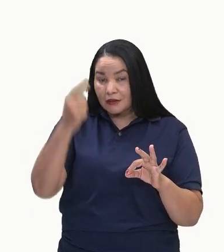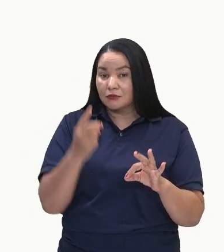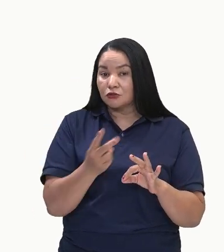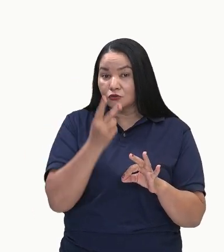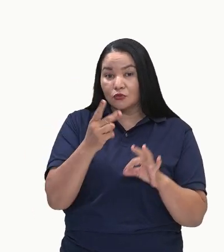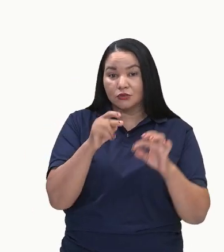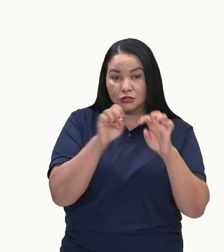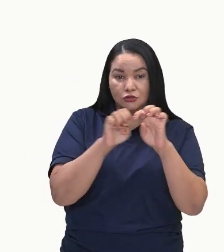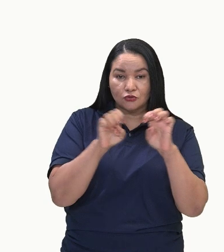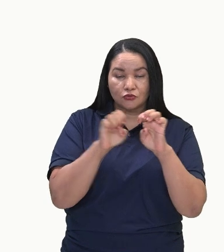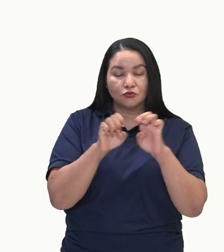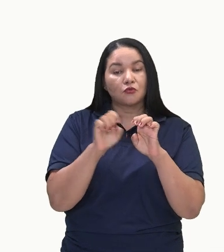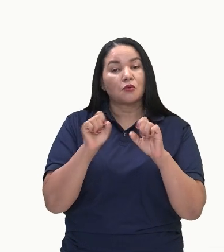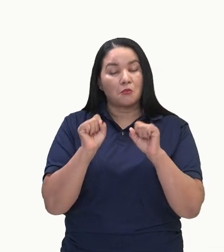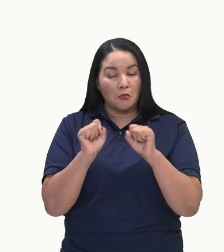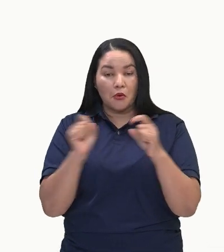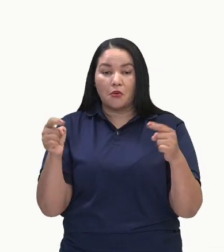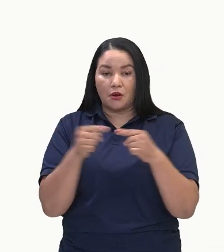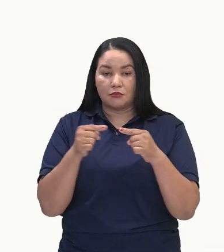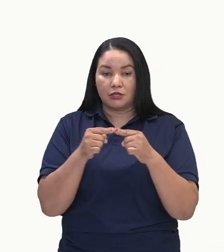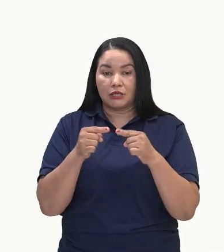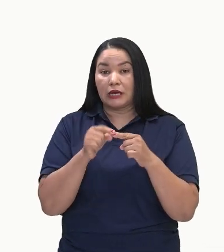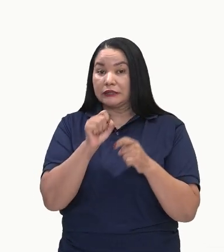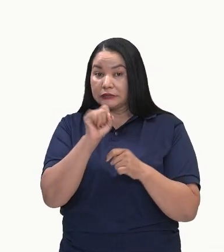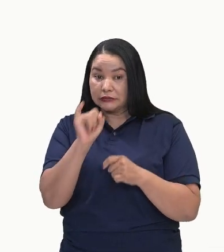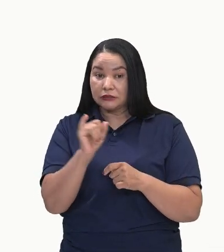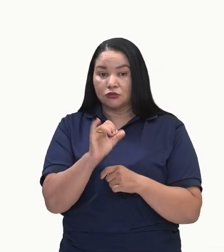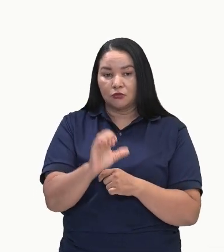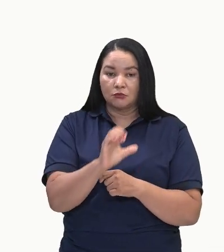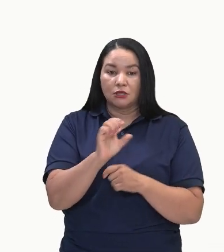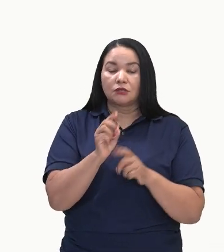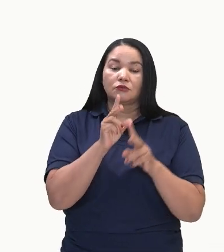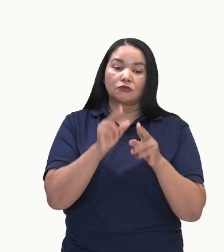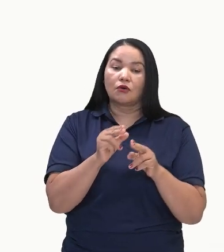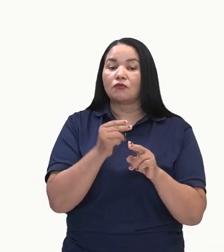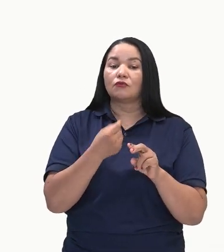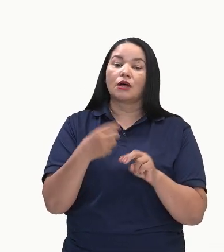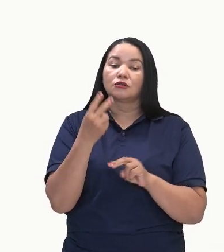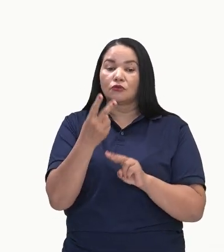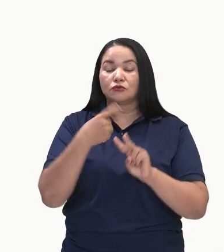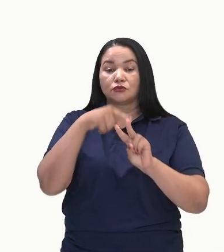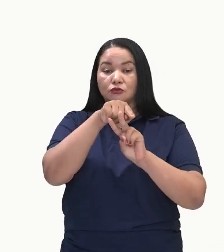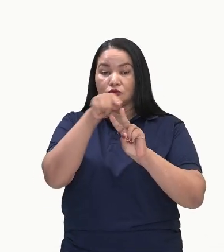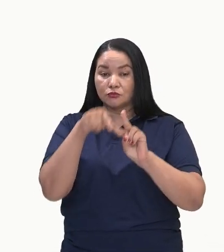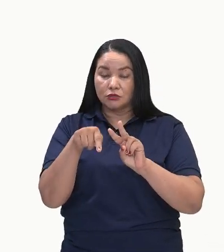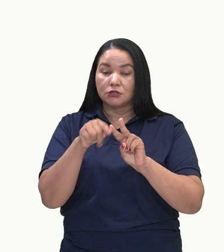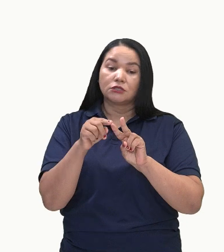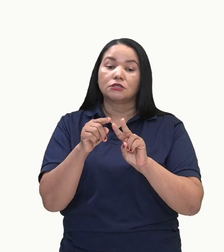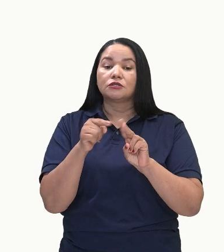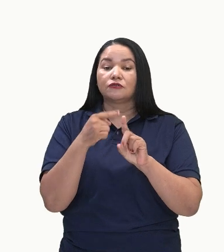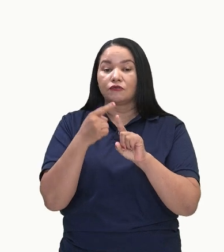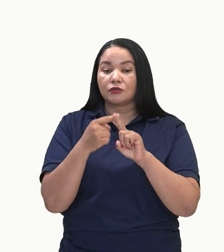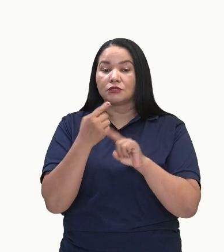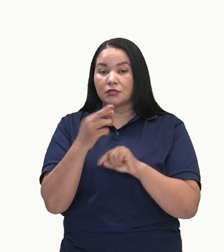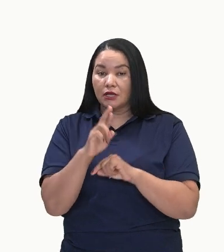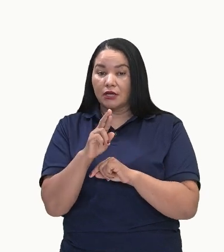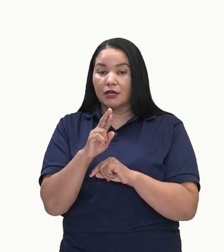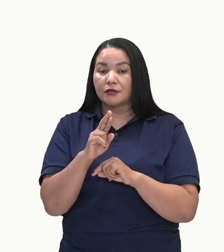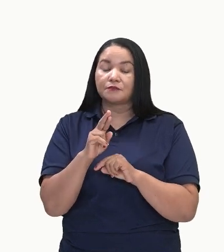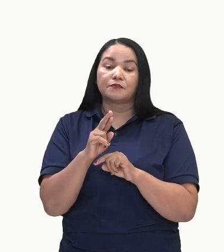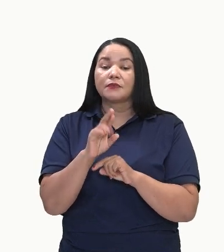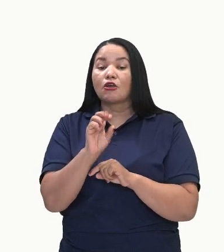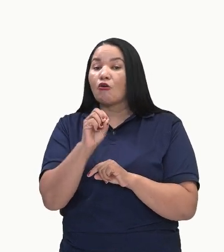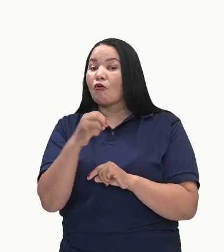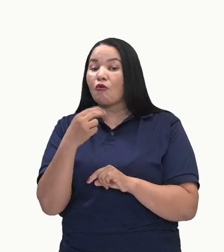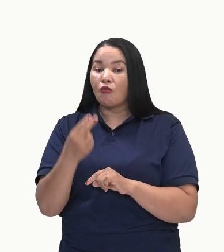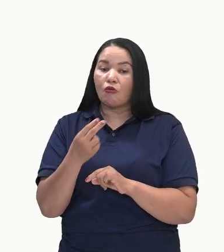nós poderíamos usar? Que o comprimento é igual a 2πr, sempre que eu tiver o raio, ou, né,